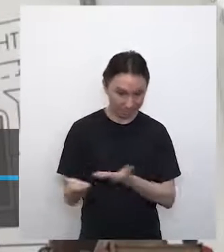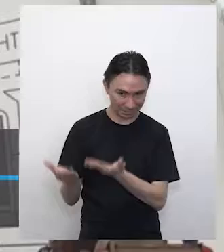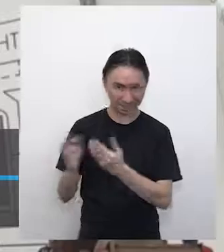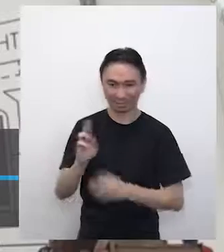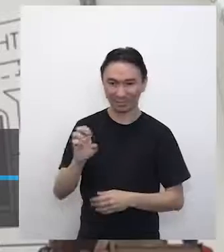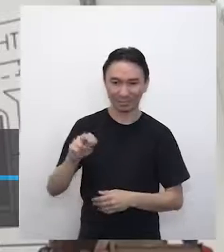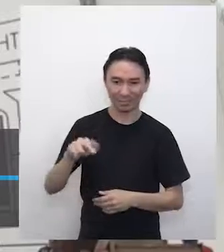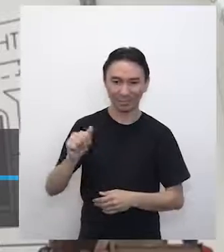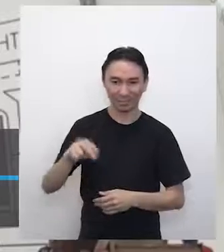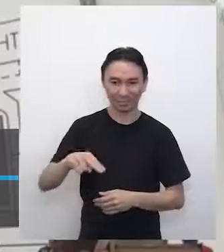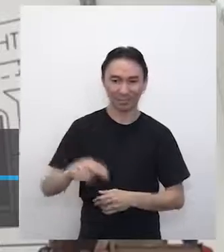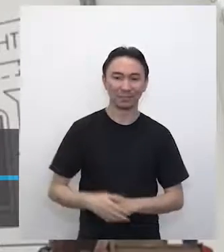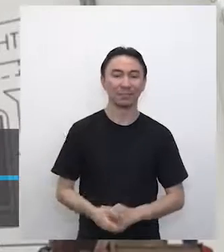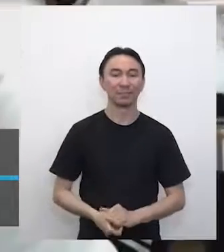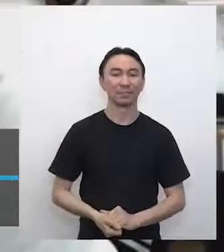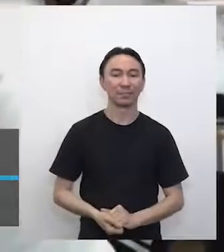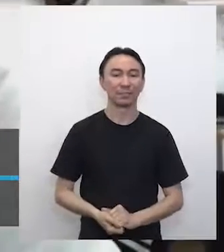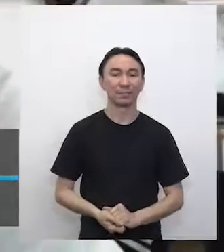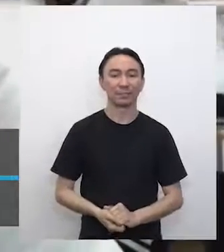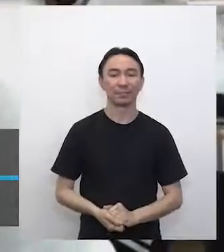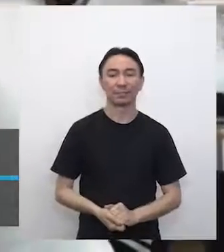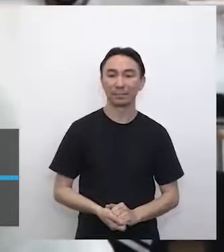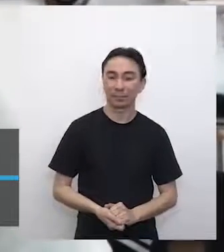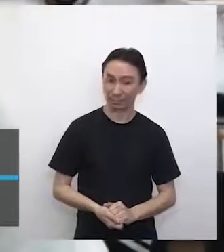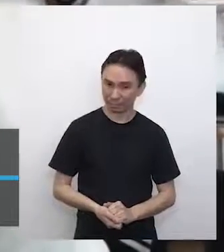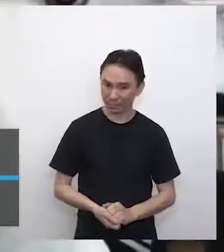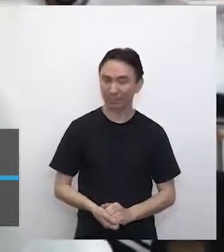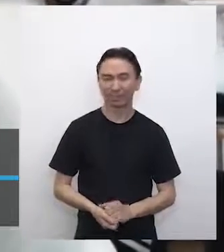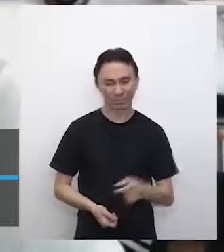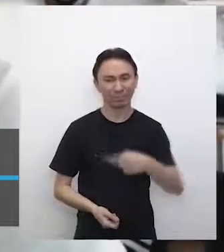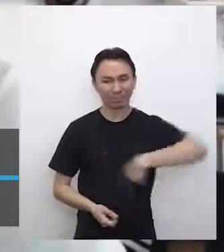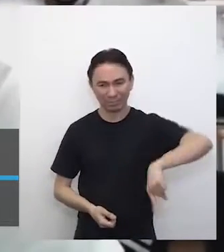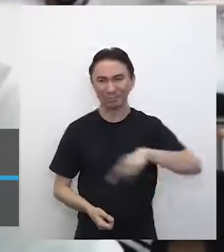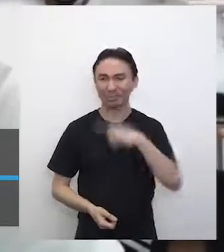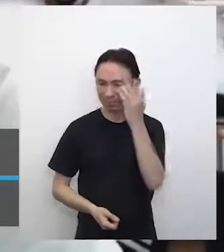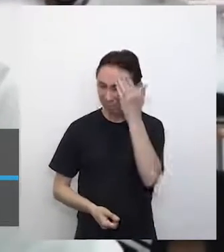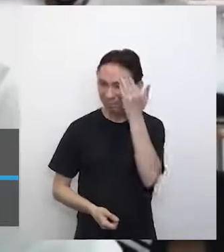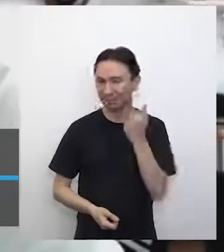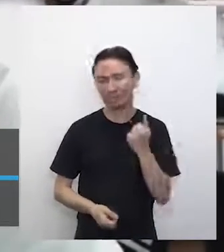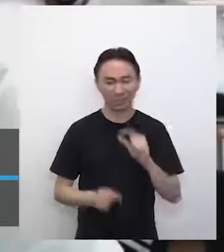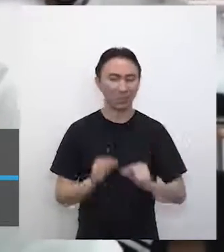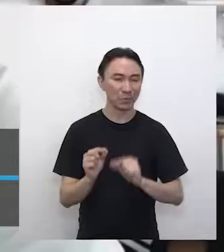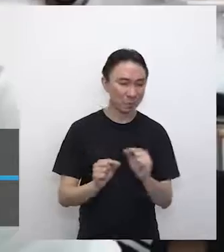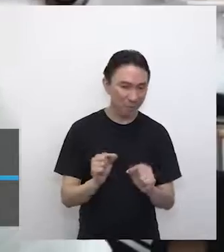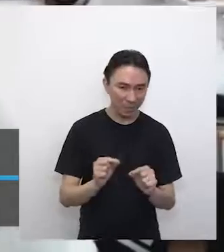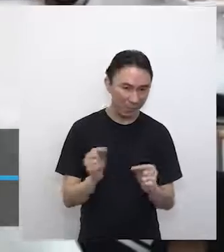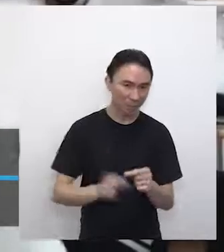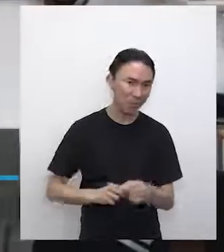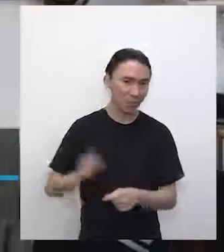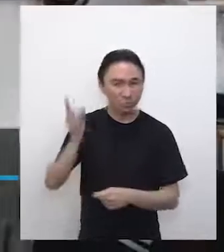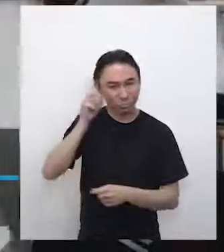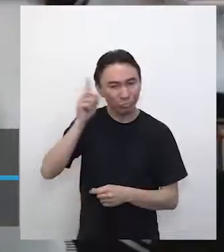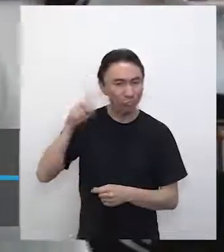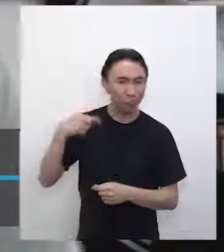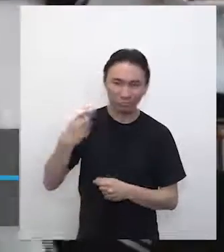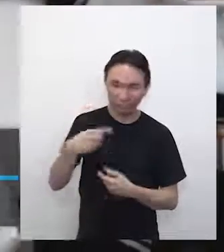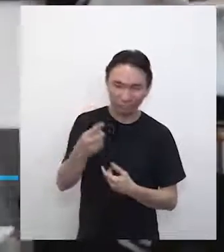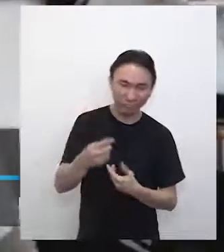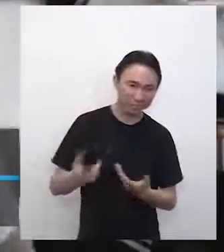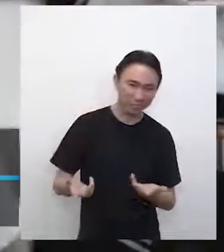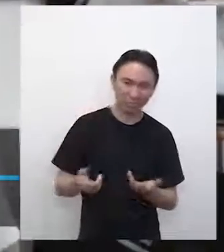lá. Então, pessoal, a gente sabe, então, que no nosso dia a dia o consumo